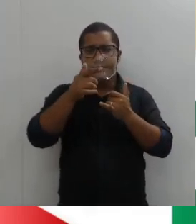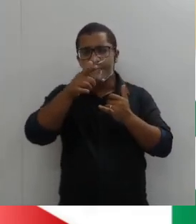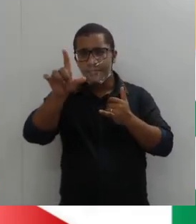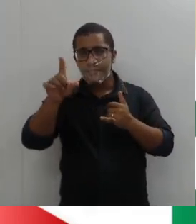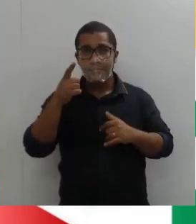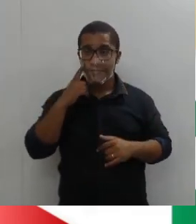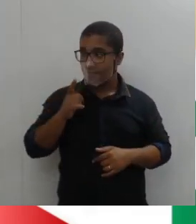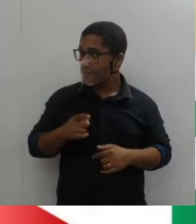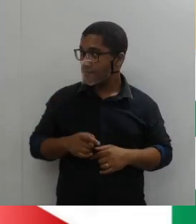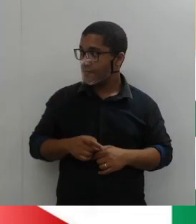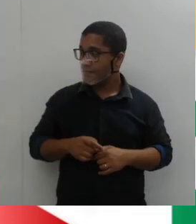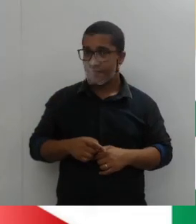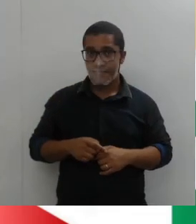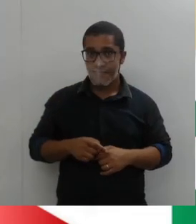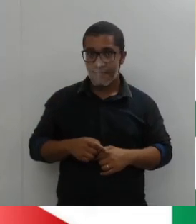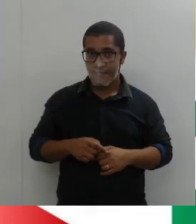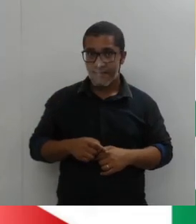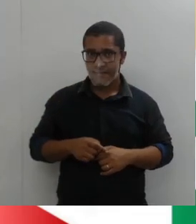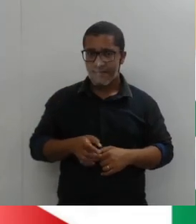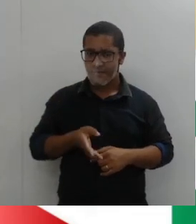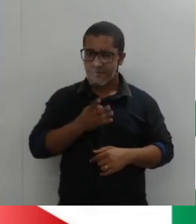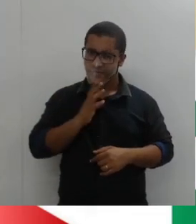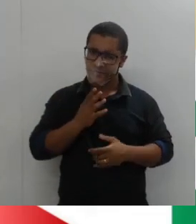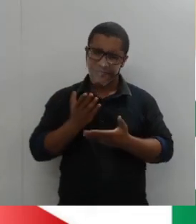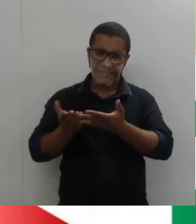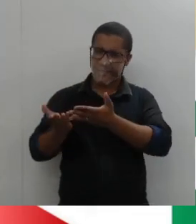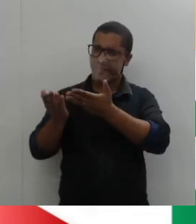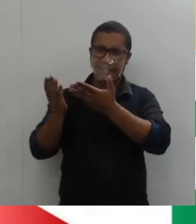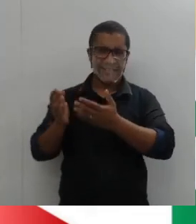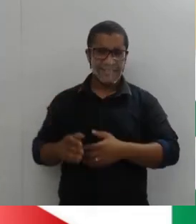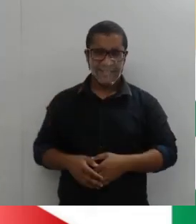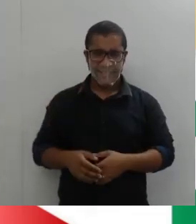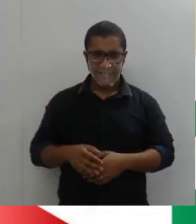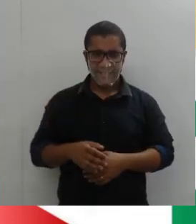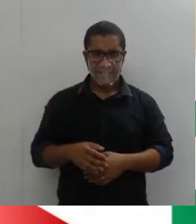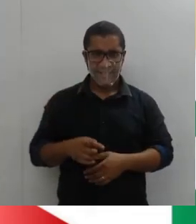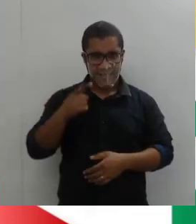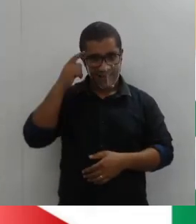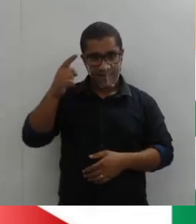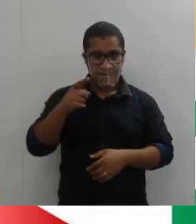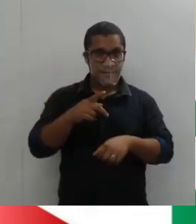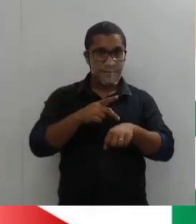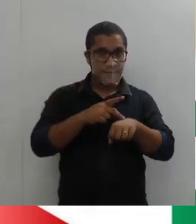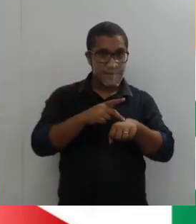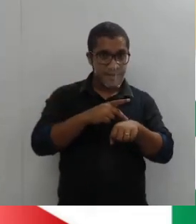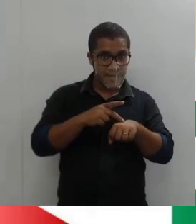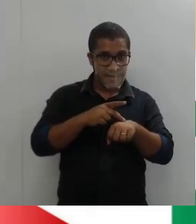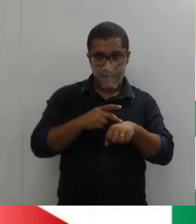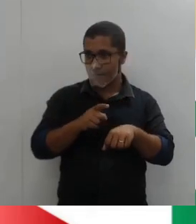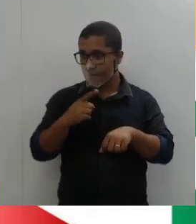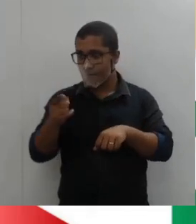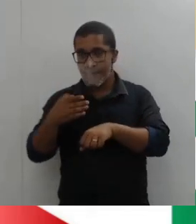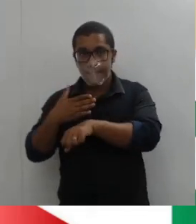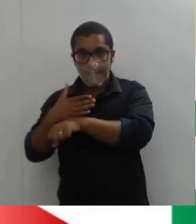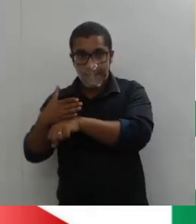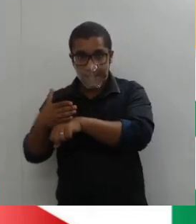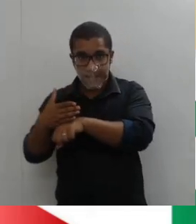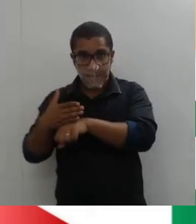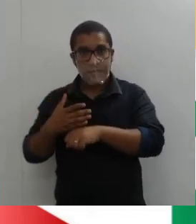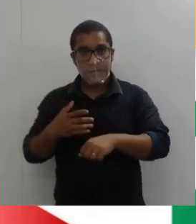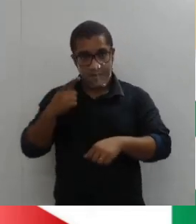conhecer aí. Fácil esse, né? As pedrinhas pretas e as pedrinhas